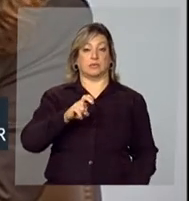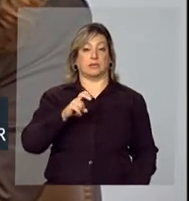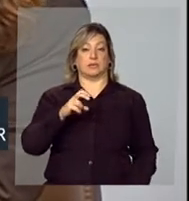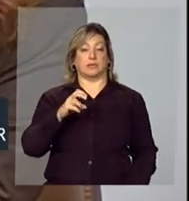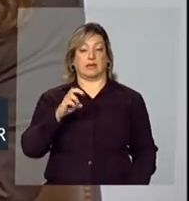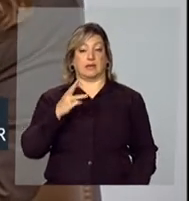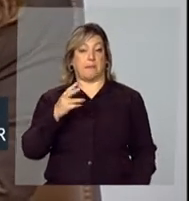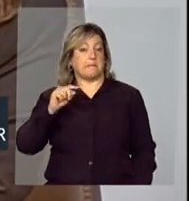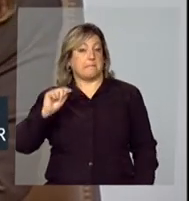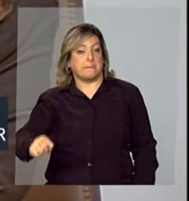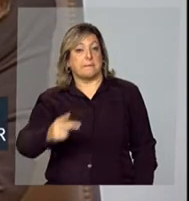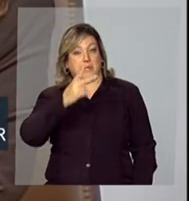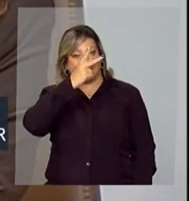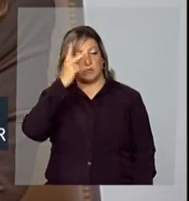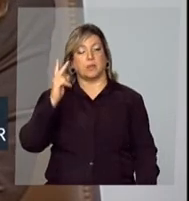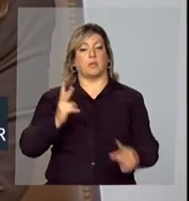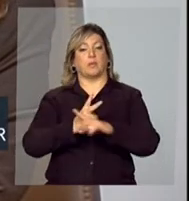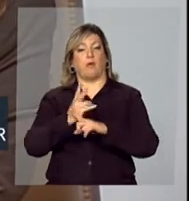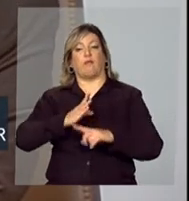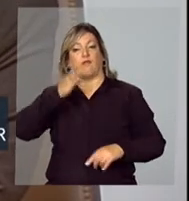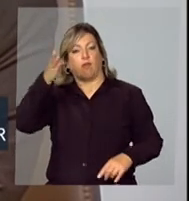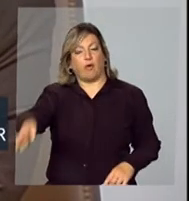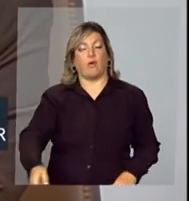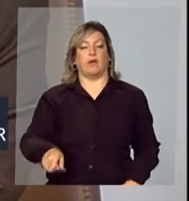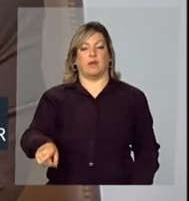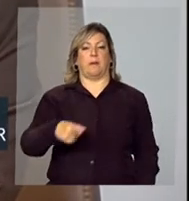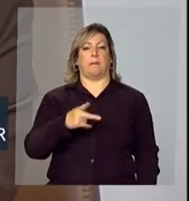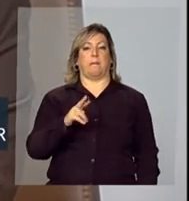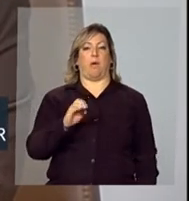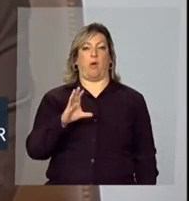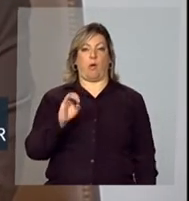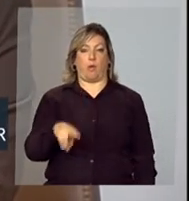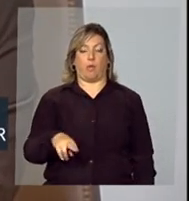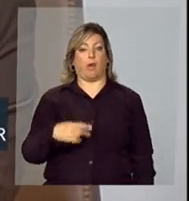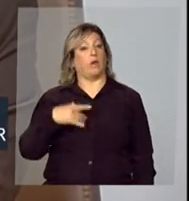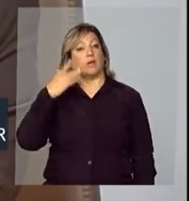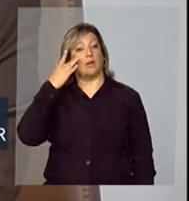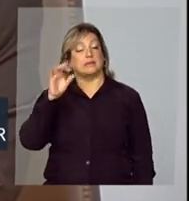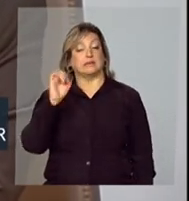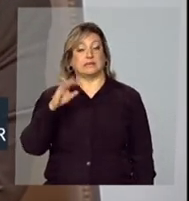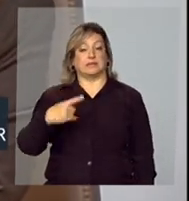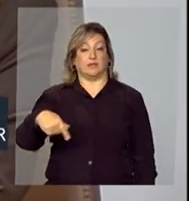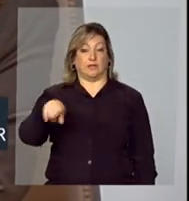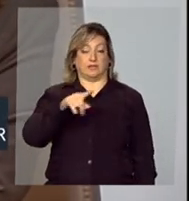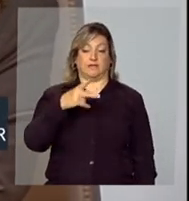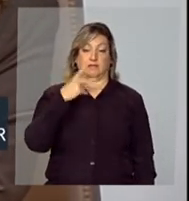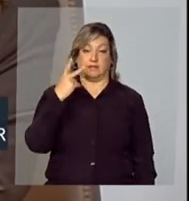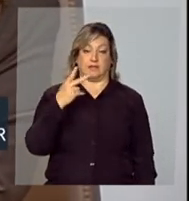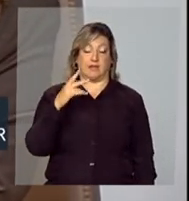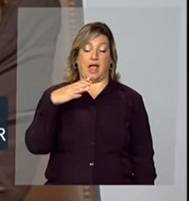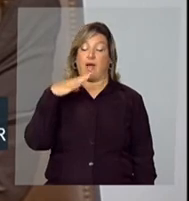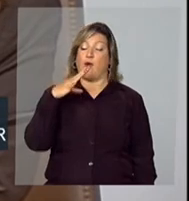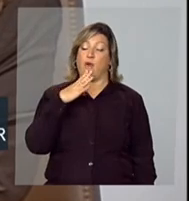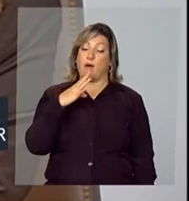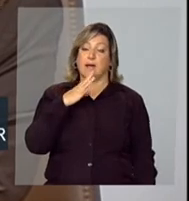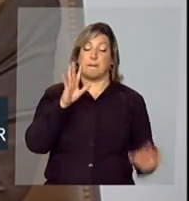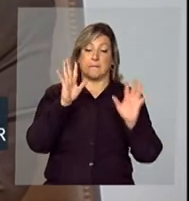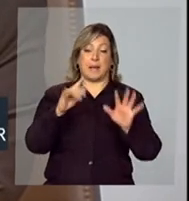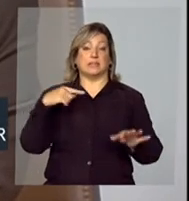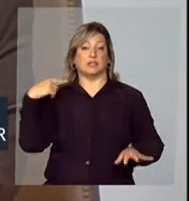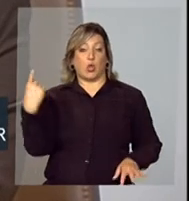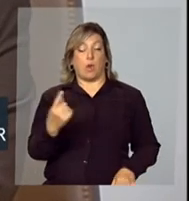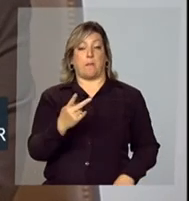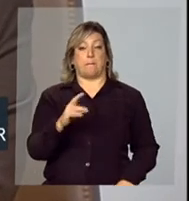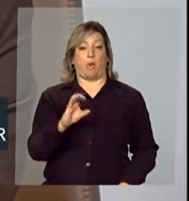mais 150 mil procuraram os procons e eu não sei também se é de conhecimento de todos mas os procons Regra